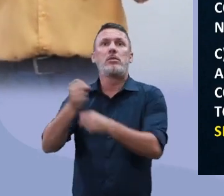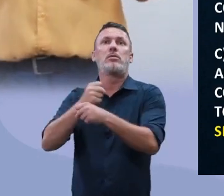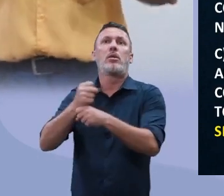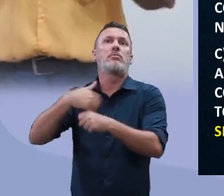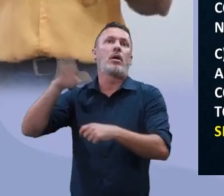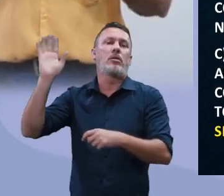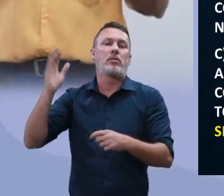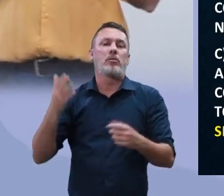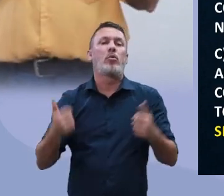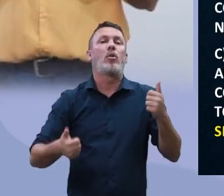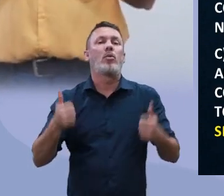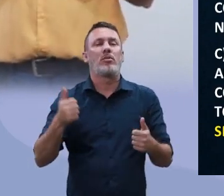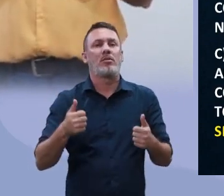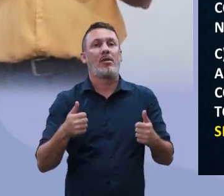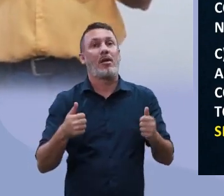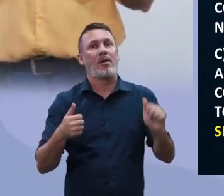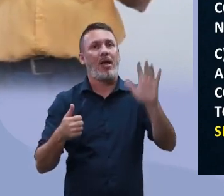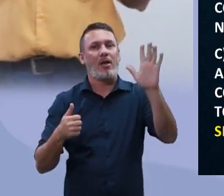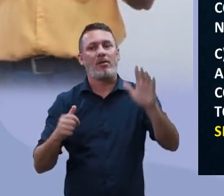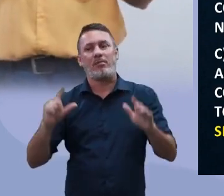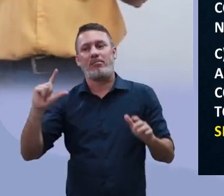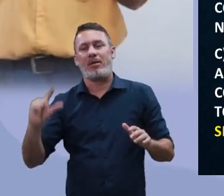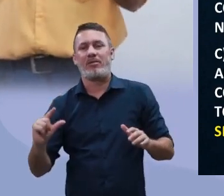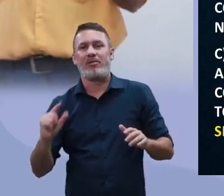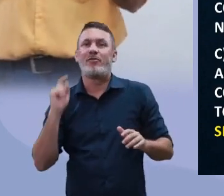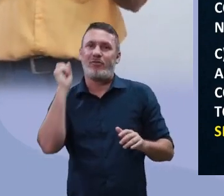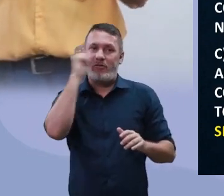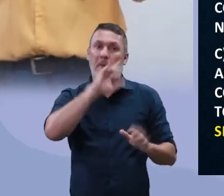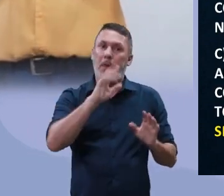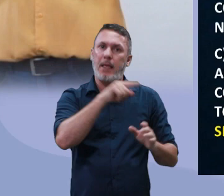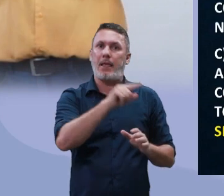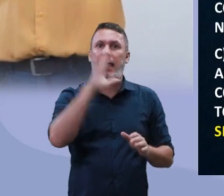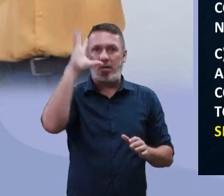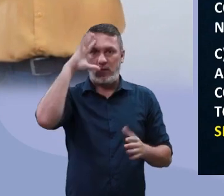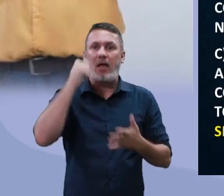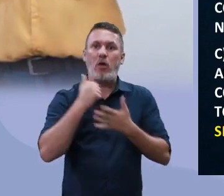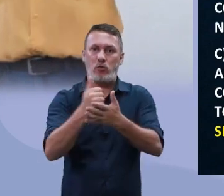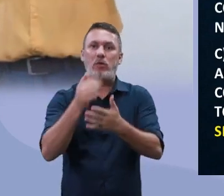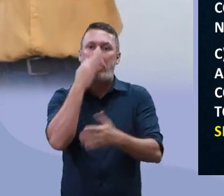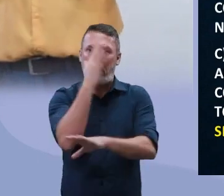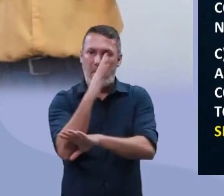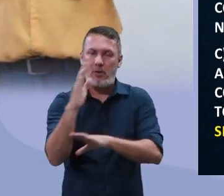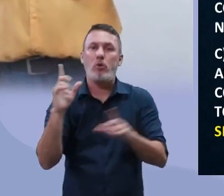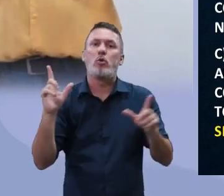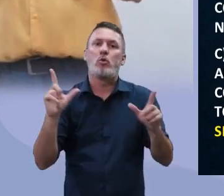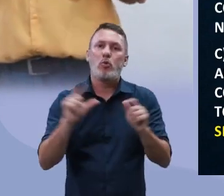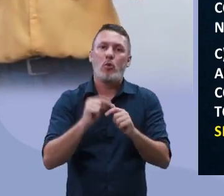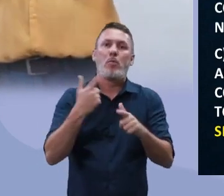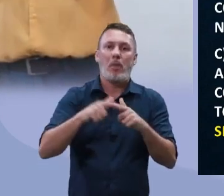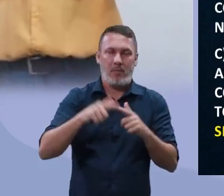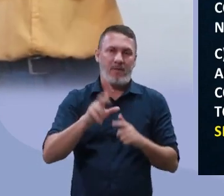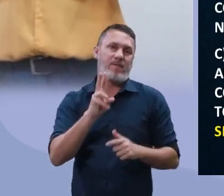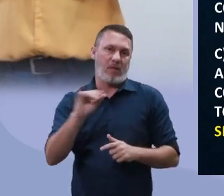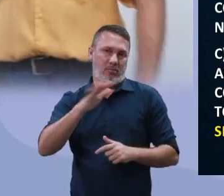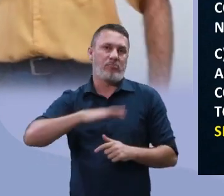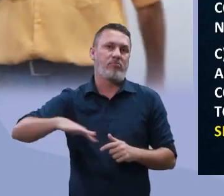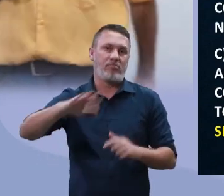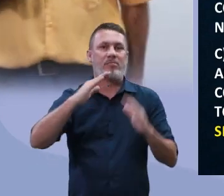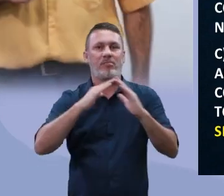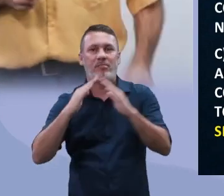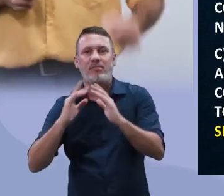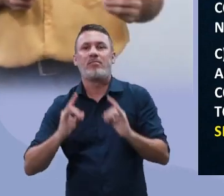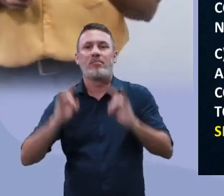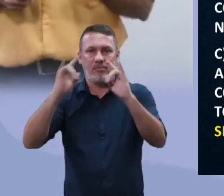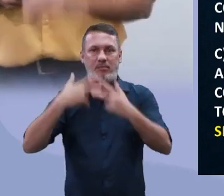Então, dessa forma, um plástico biodegradável ainda é dispendioso, mas seria uma solução para poder minimizar esses impactos